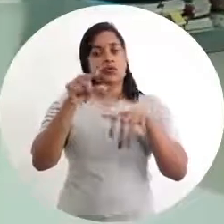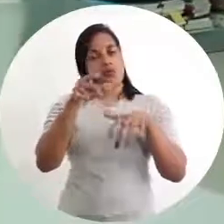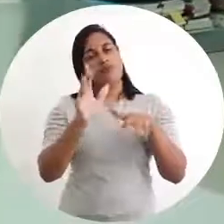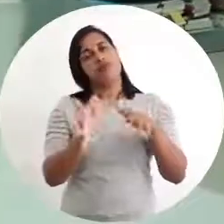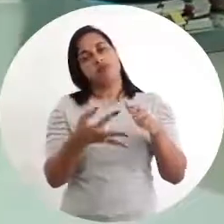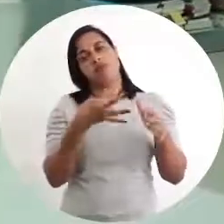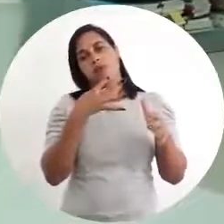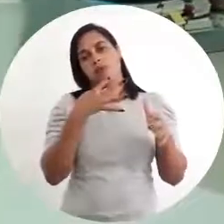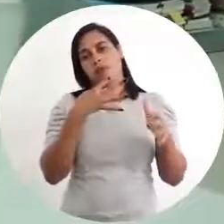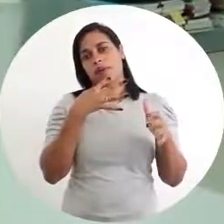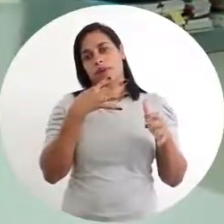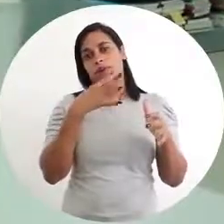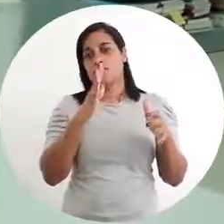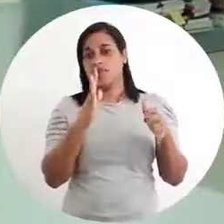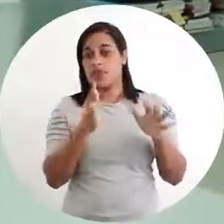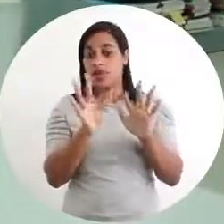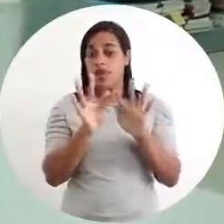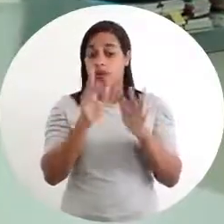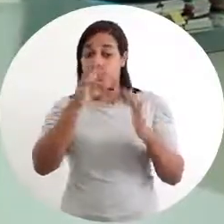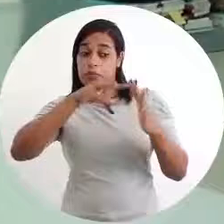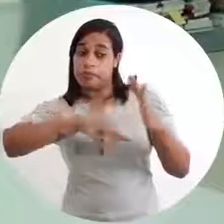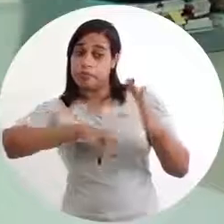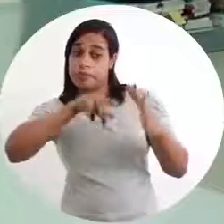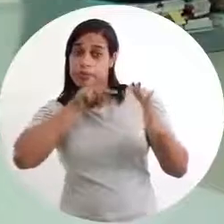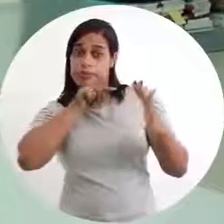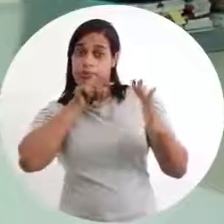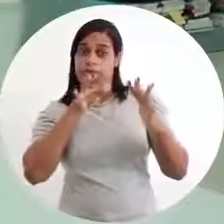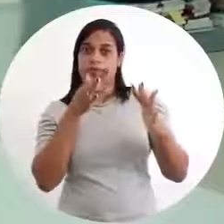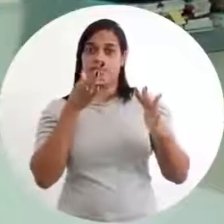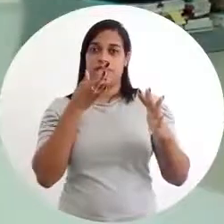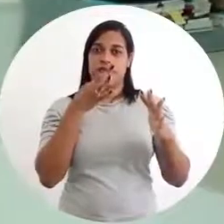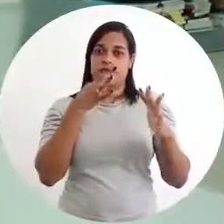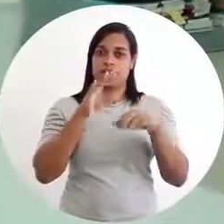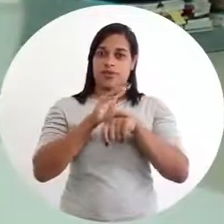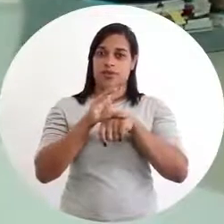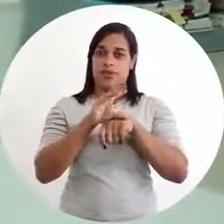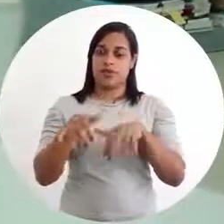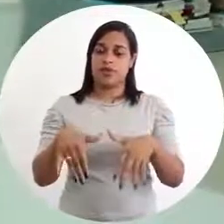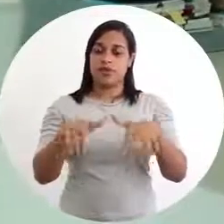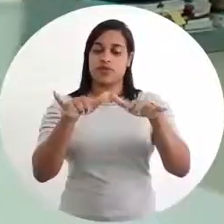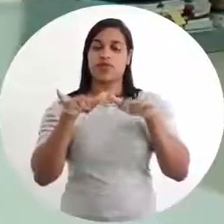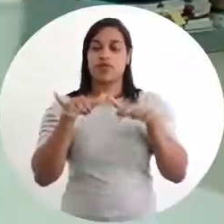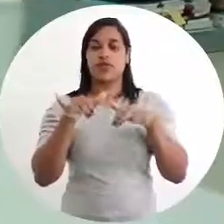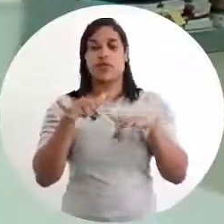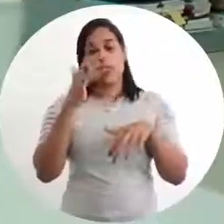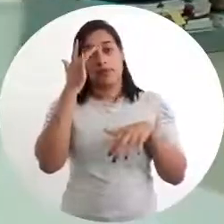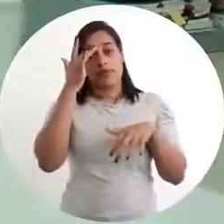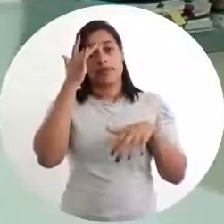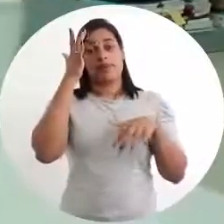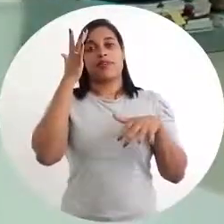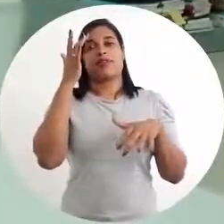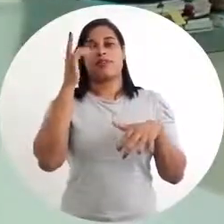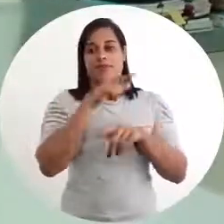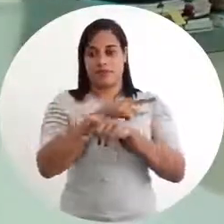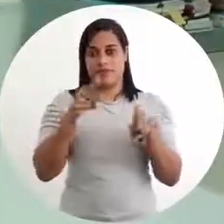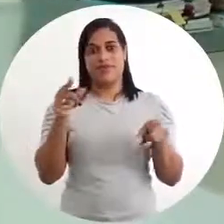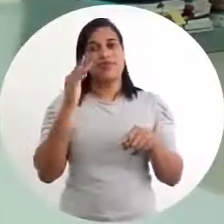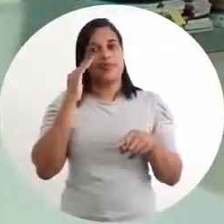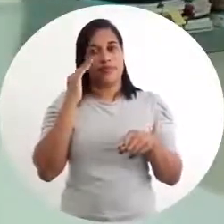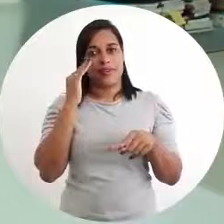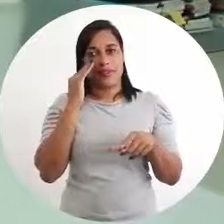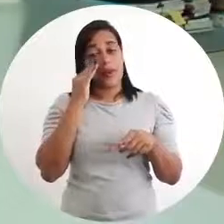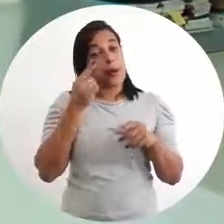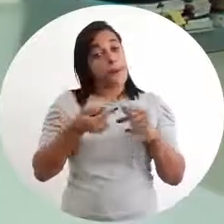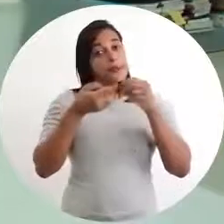que você já deve ter uma familiarização maior com o termo da Constituição, que é muito mais fácil